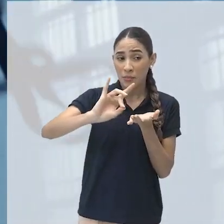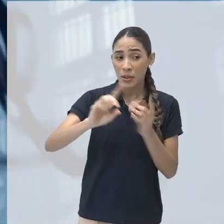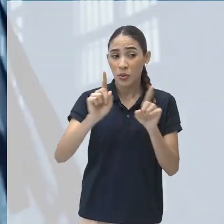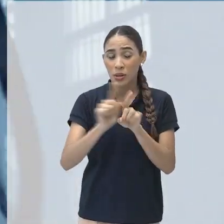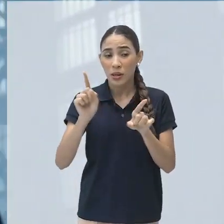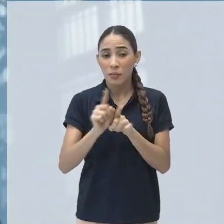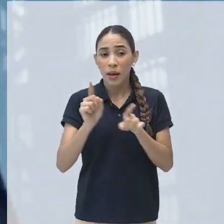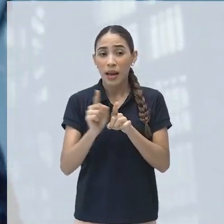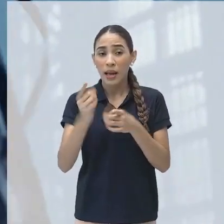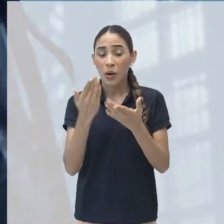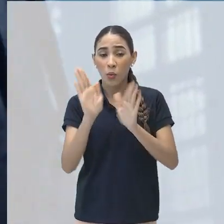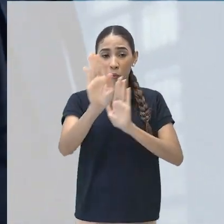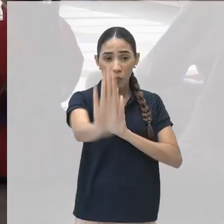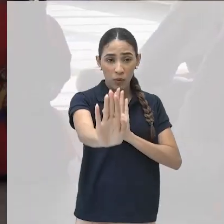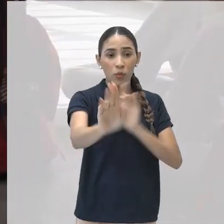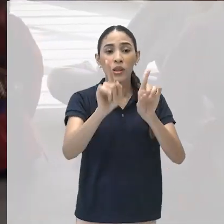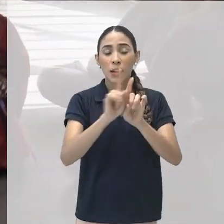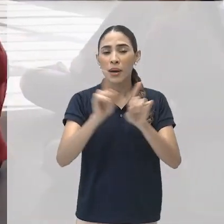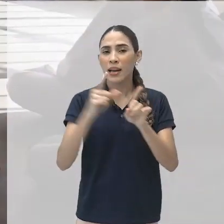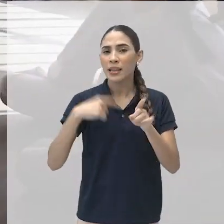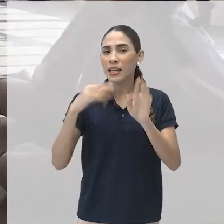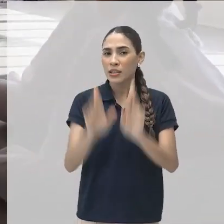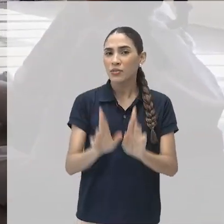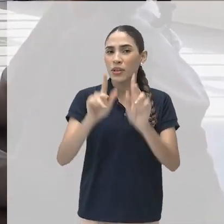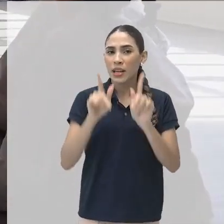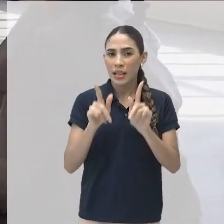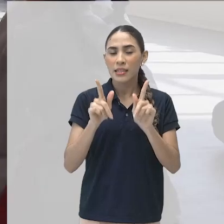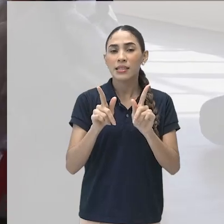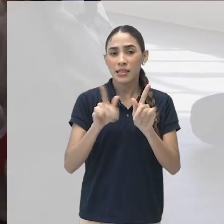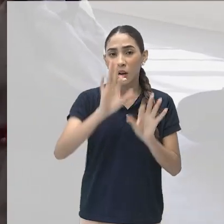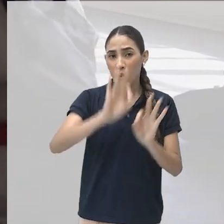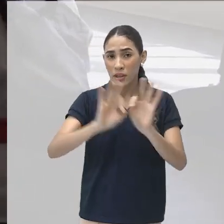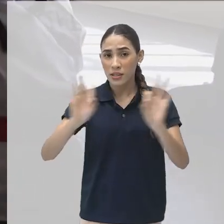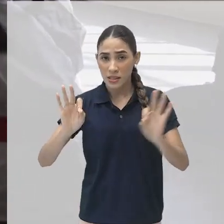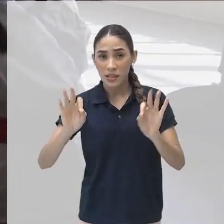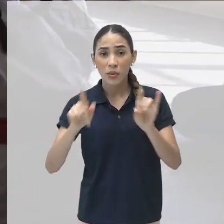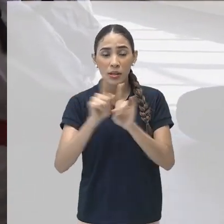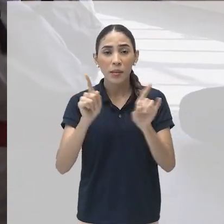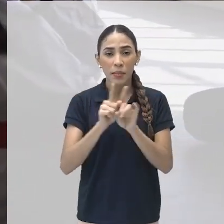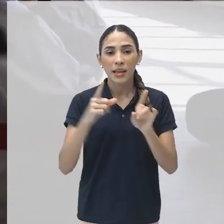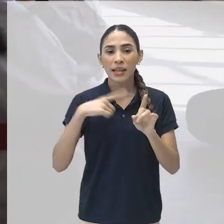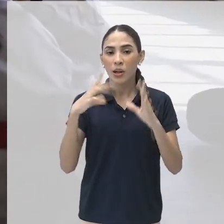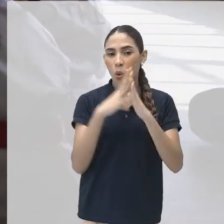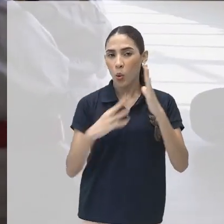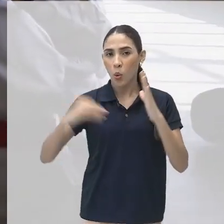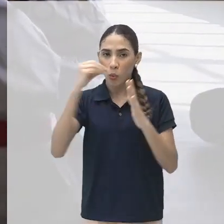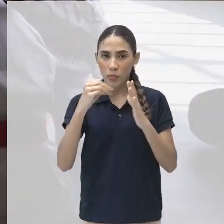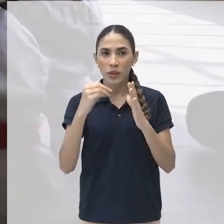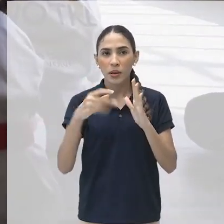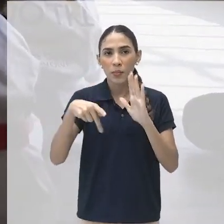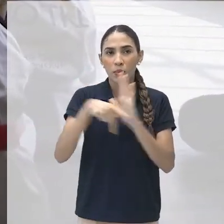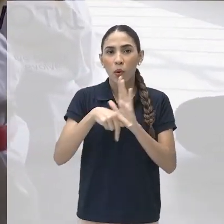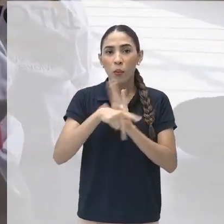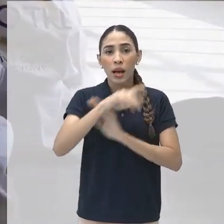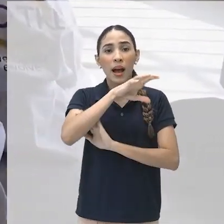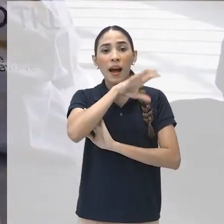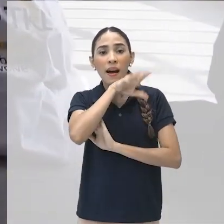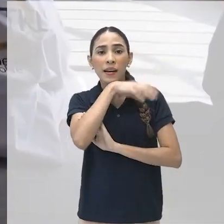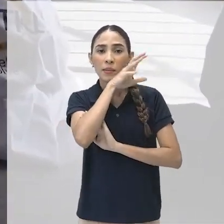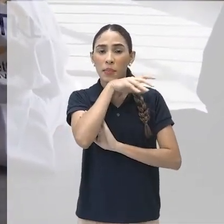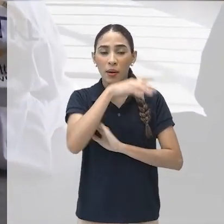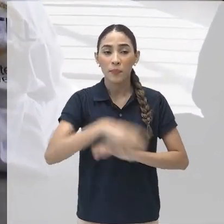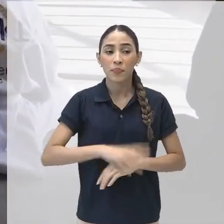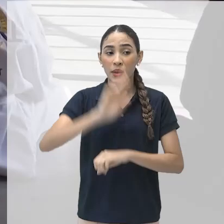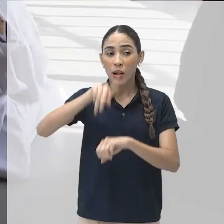Fu está dividido em vários estilos e a maioria dos seus estilos imita o movimento dos animais. A